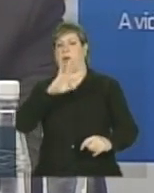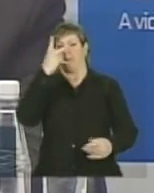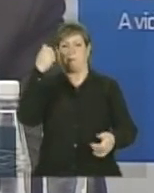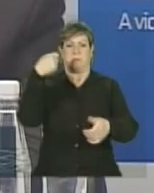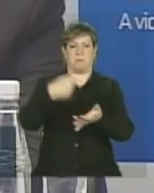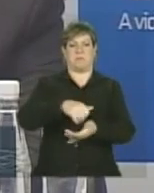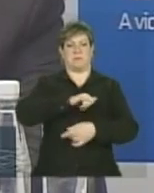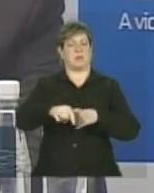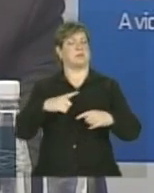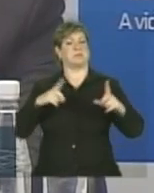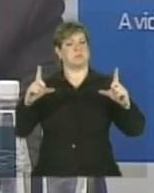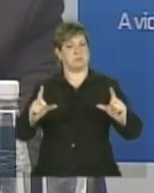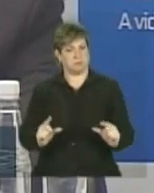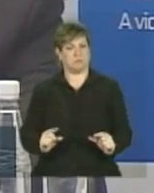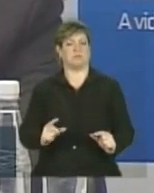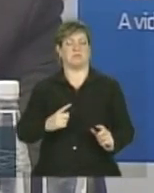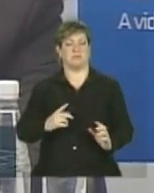estamos